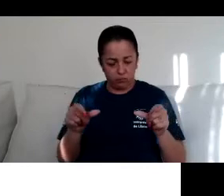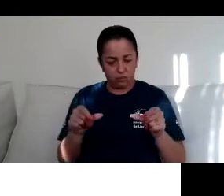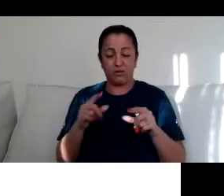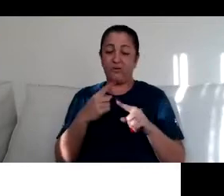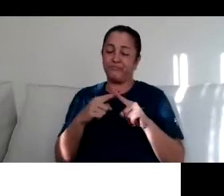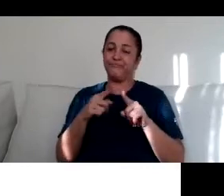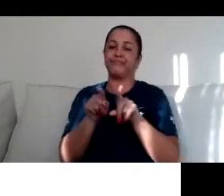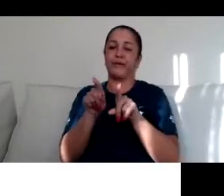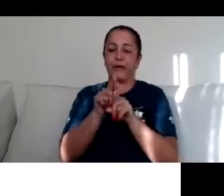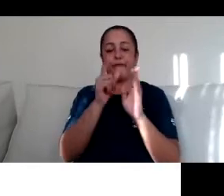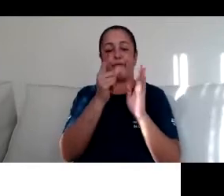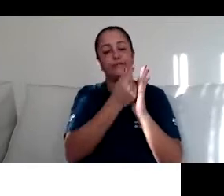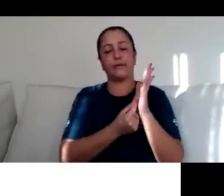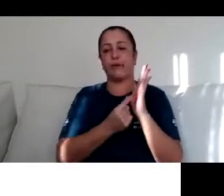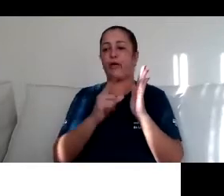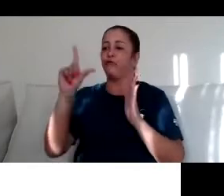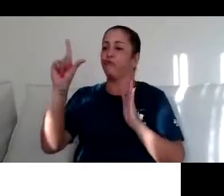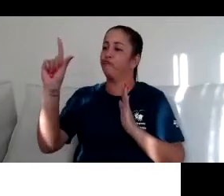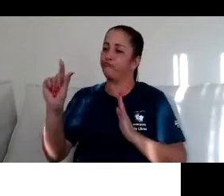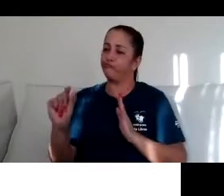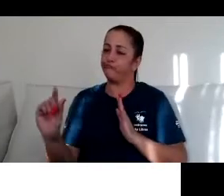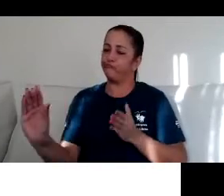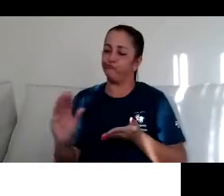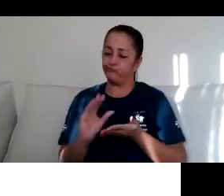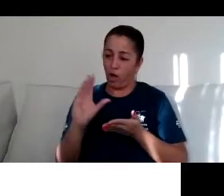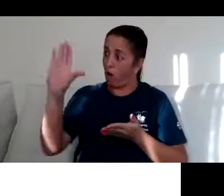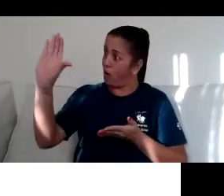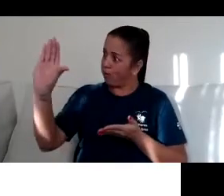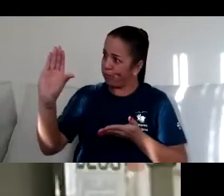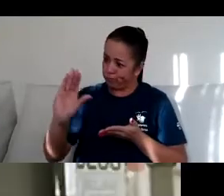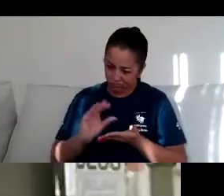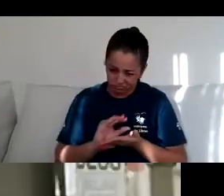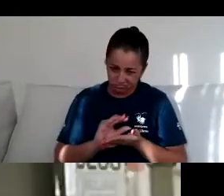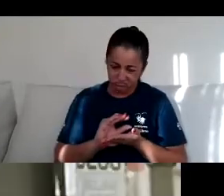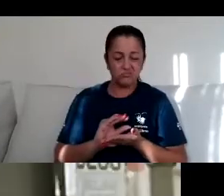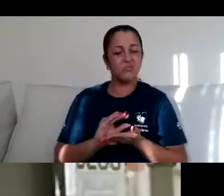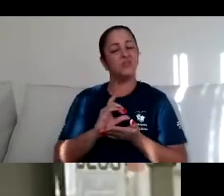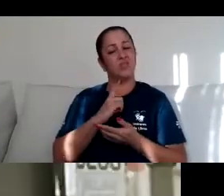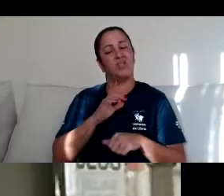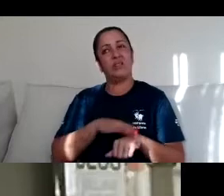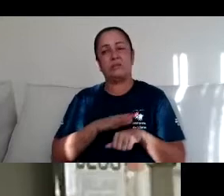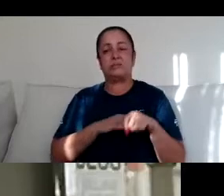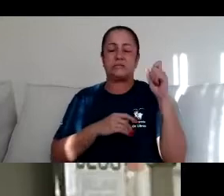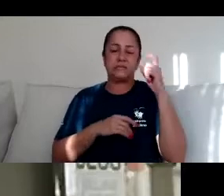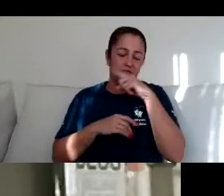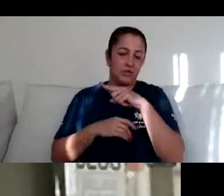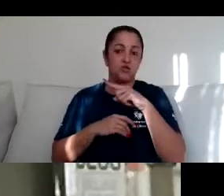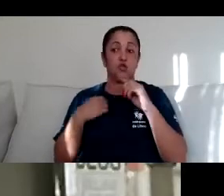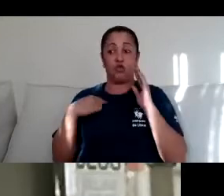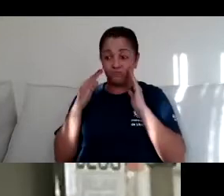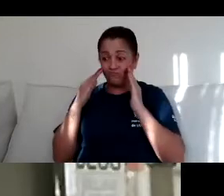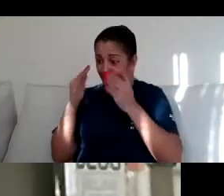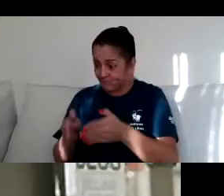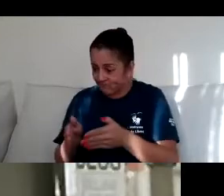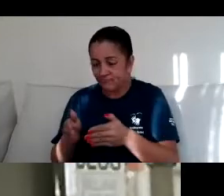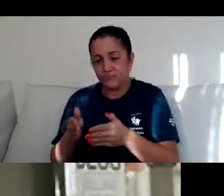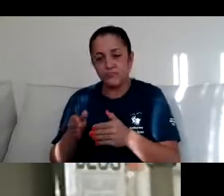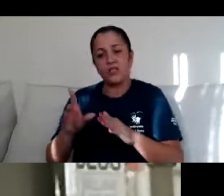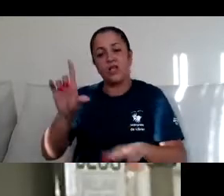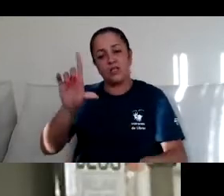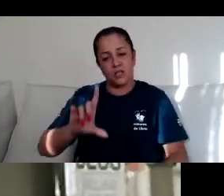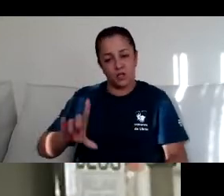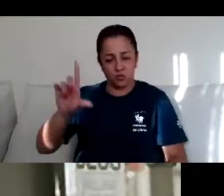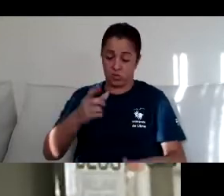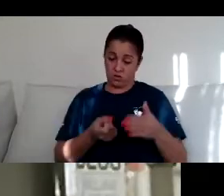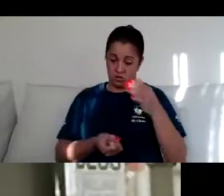Formação Cultural. Nesses tempos sombrios, nos refugiamos na literatura. Criamos um